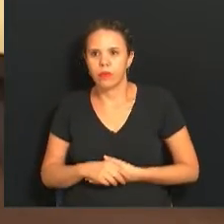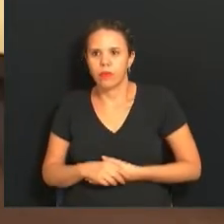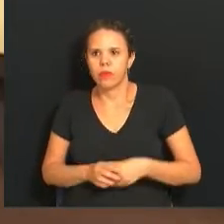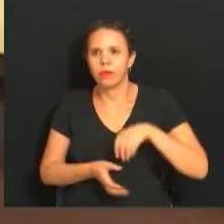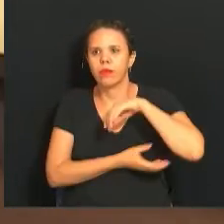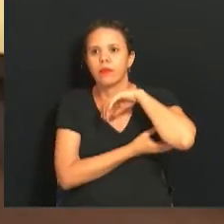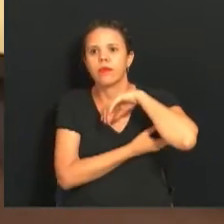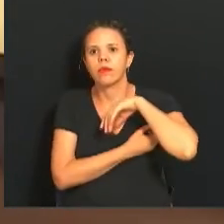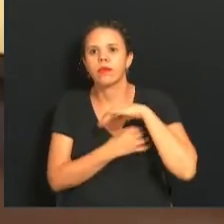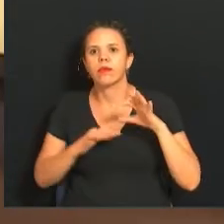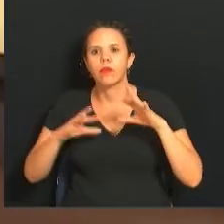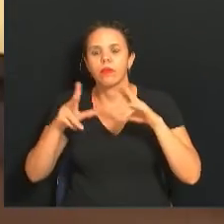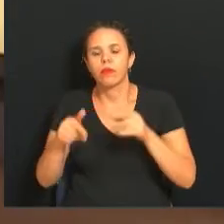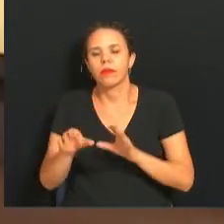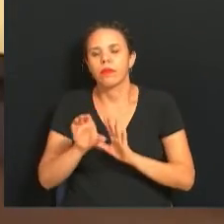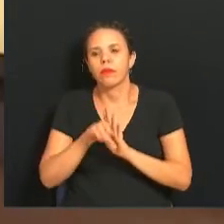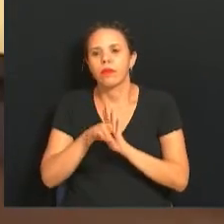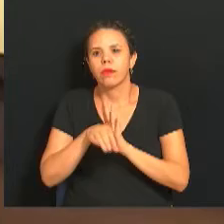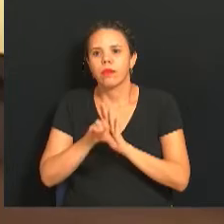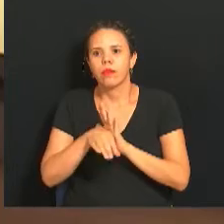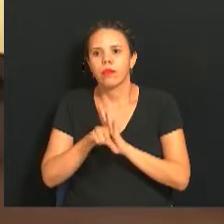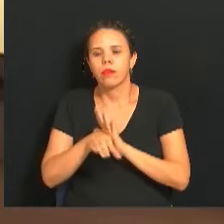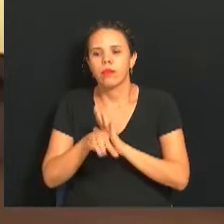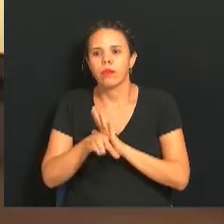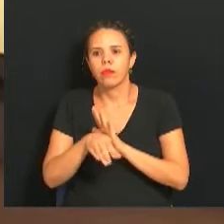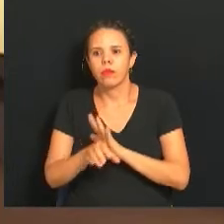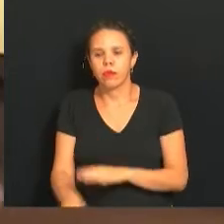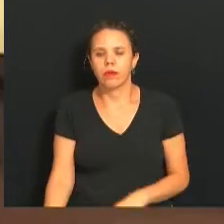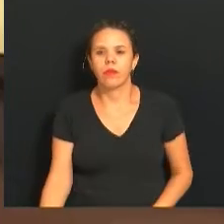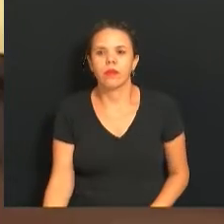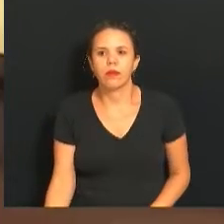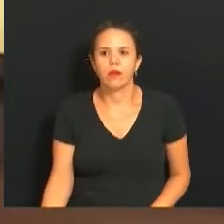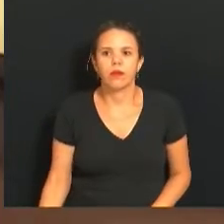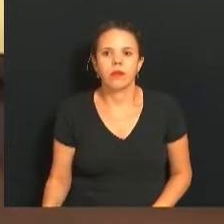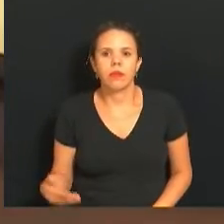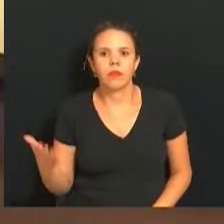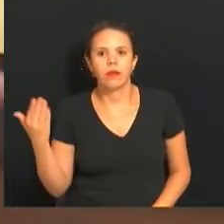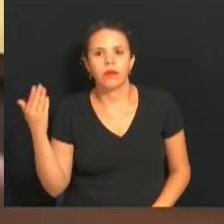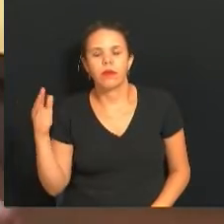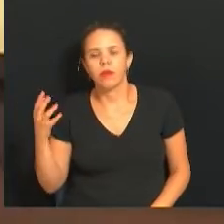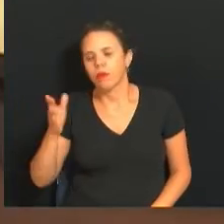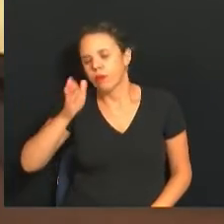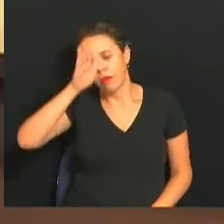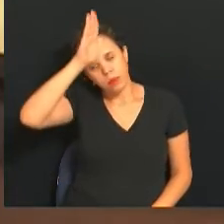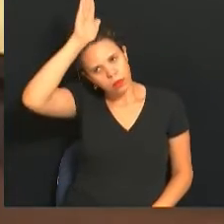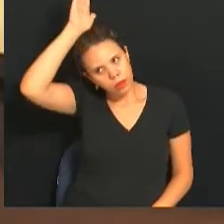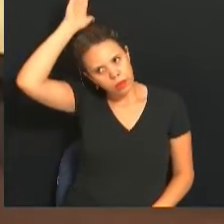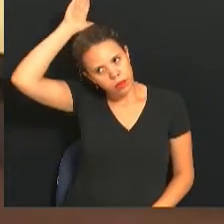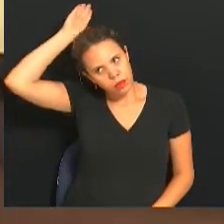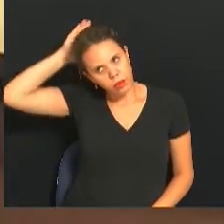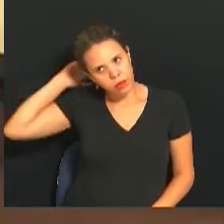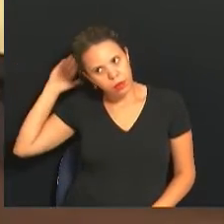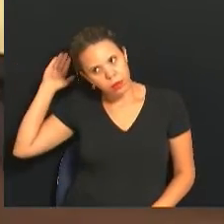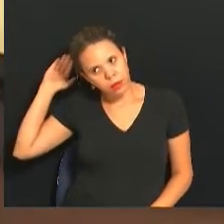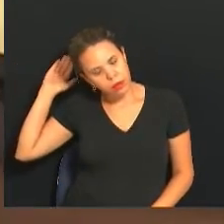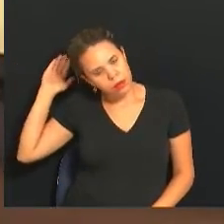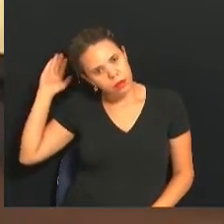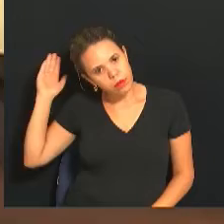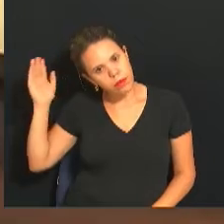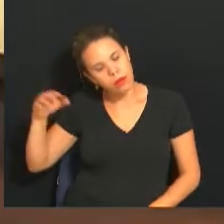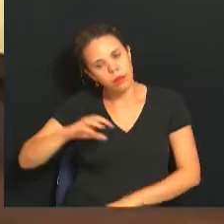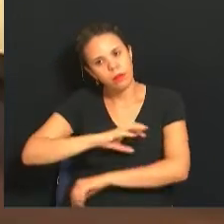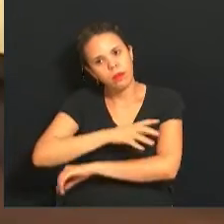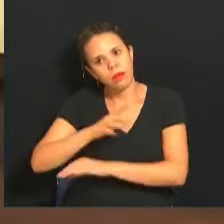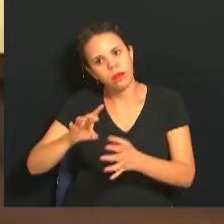esse conceito de chamariz que já havia desde o Império Romano, depois na época do mercantilismo, nas feiras livres, eles